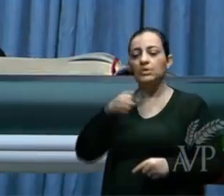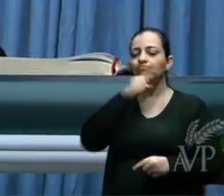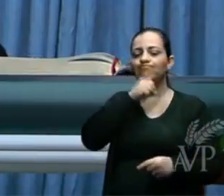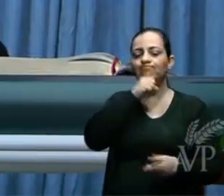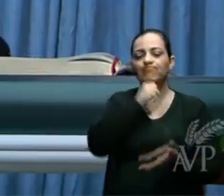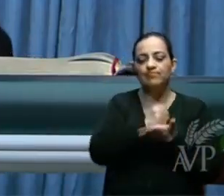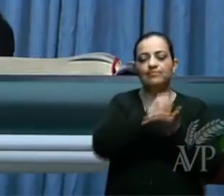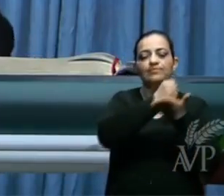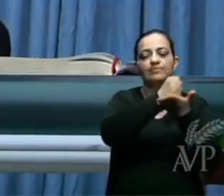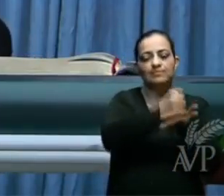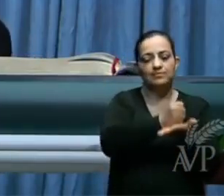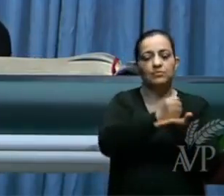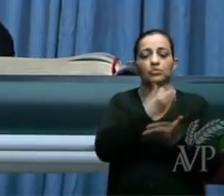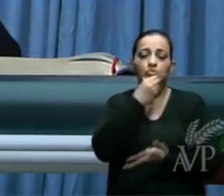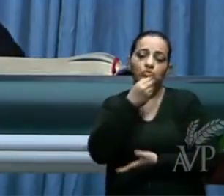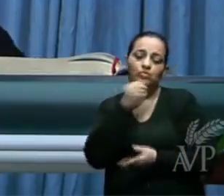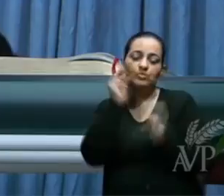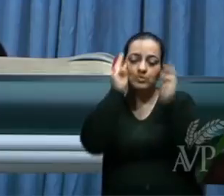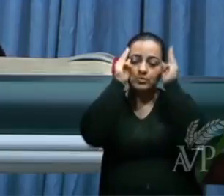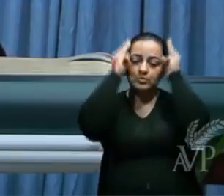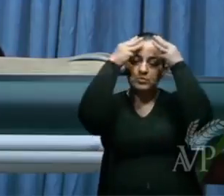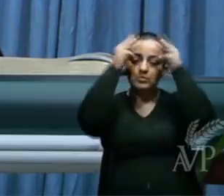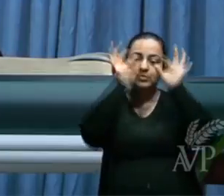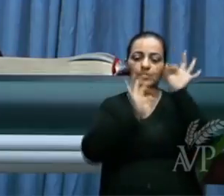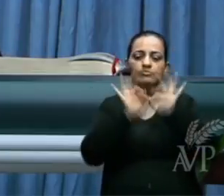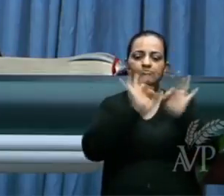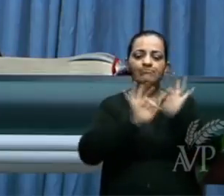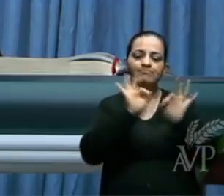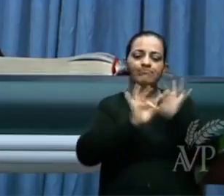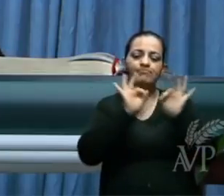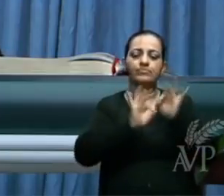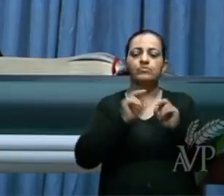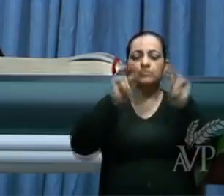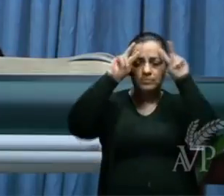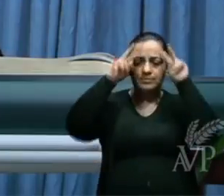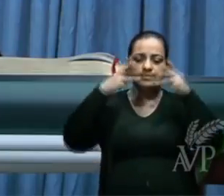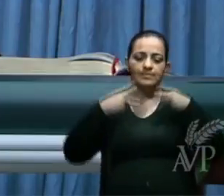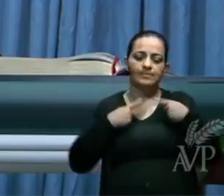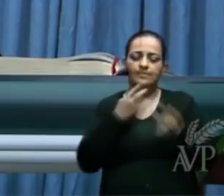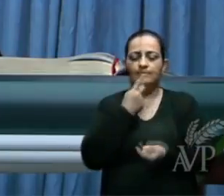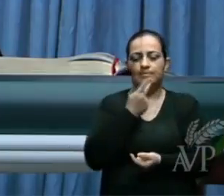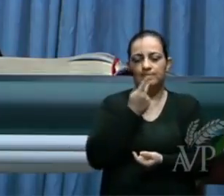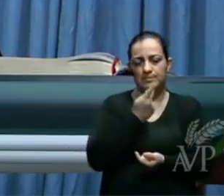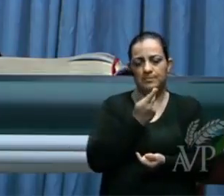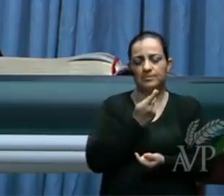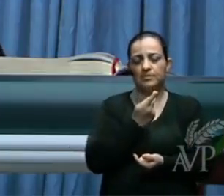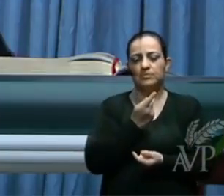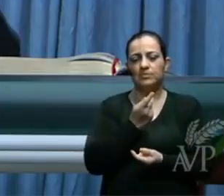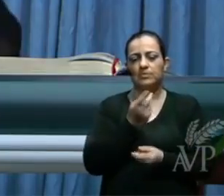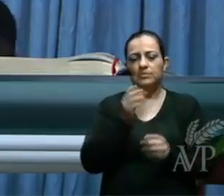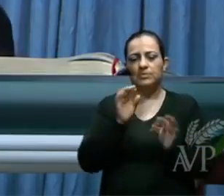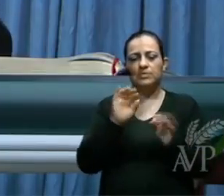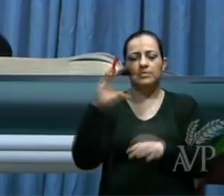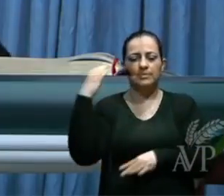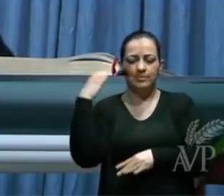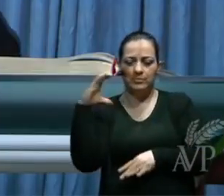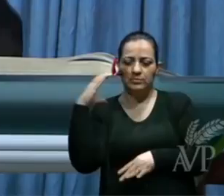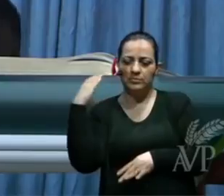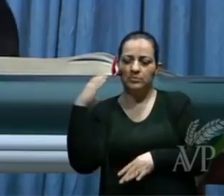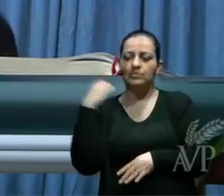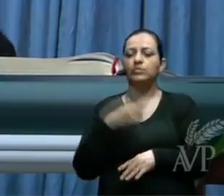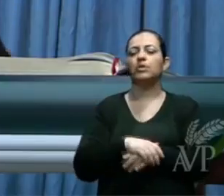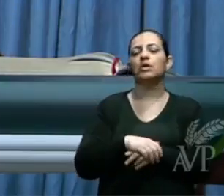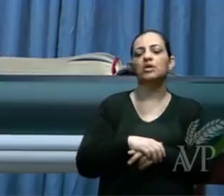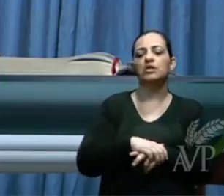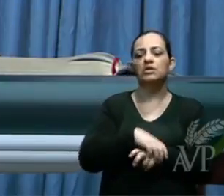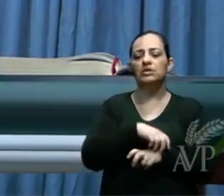ele se preparou humanamente falando pela ciência do egito